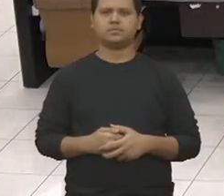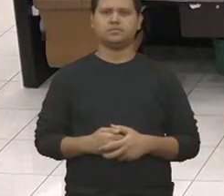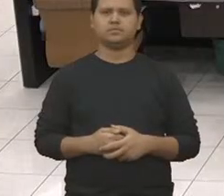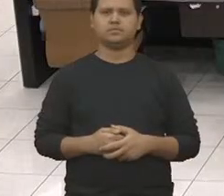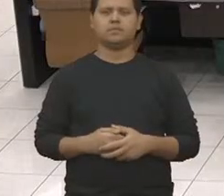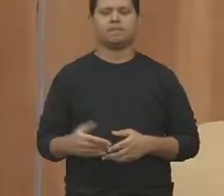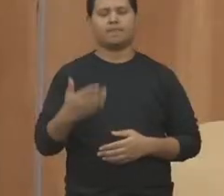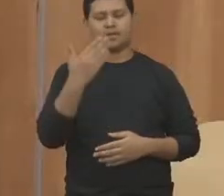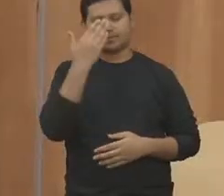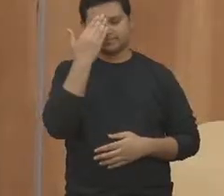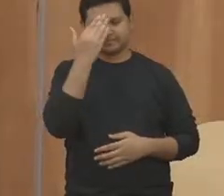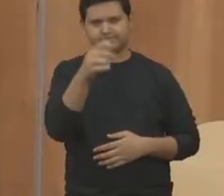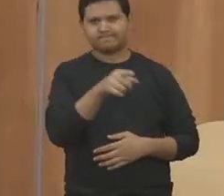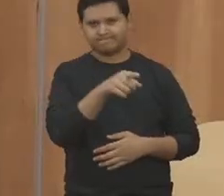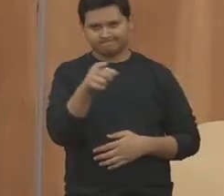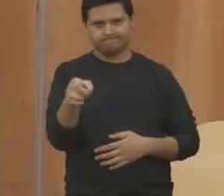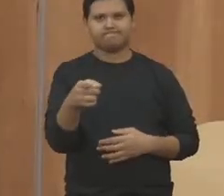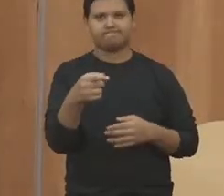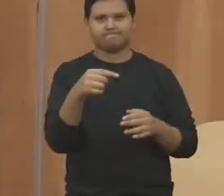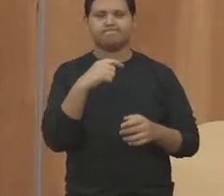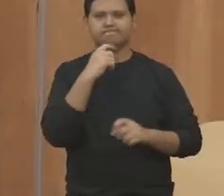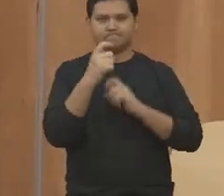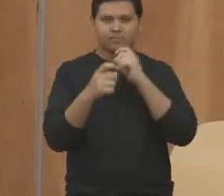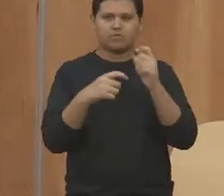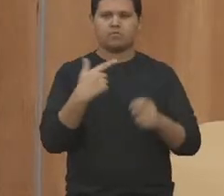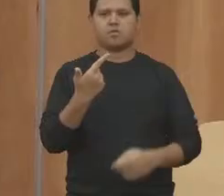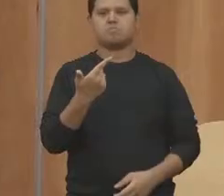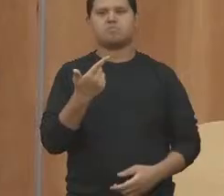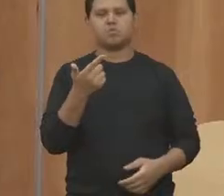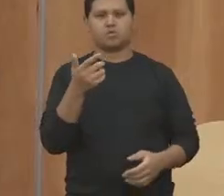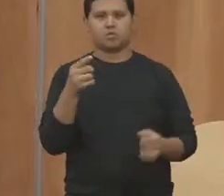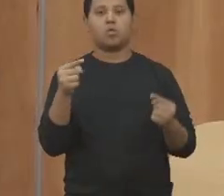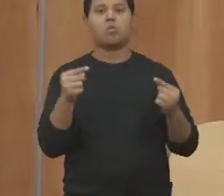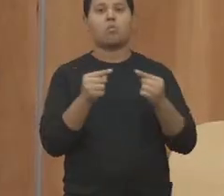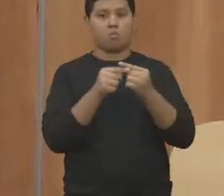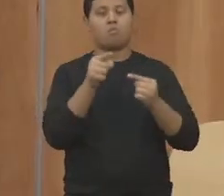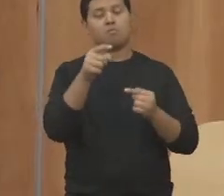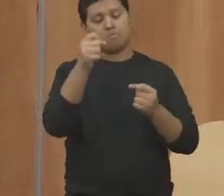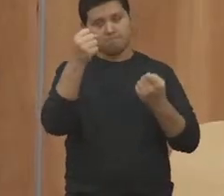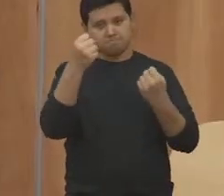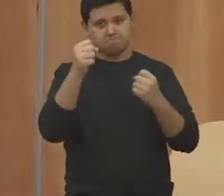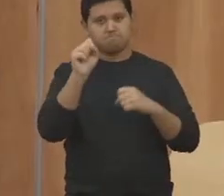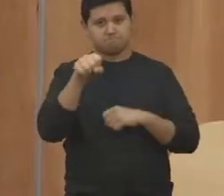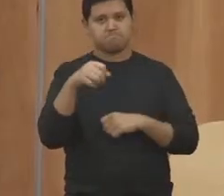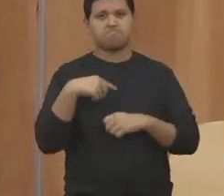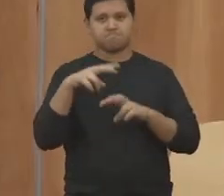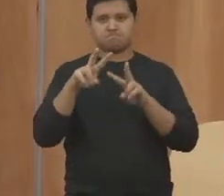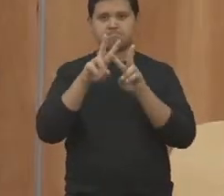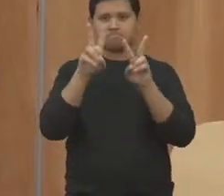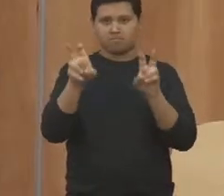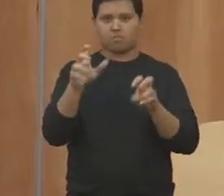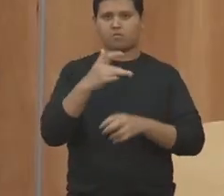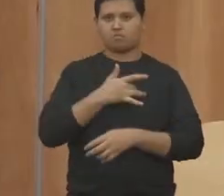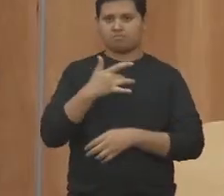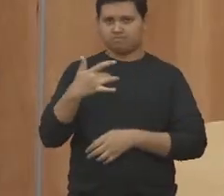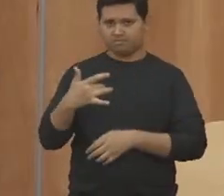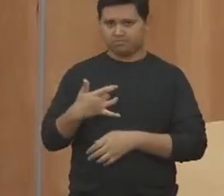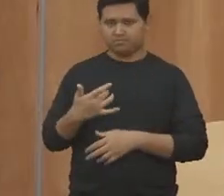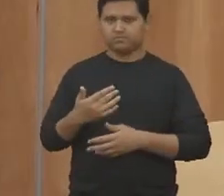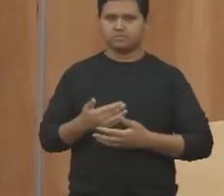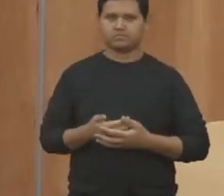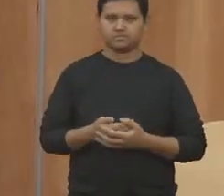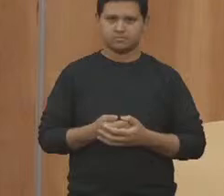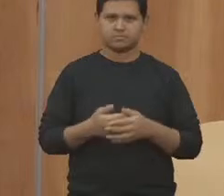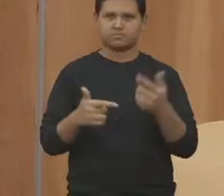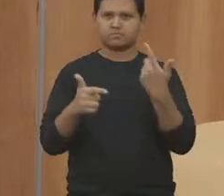Primeiramente, agradecer as ponderações. Estou plenamente de acordo com o que o seu comentário a respeito da saúde. Realmente é